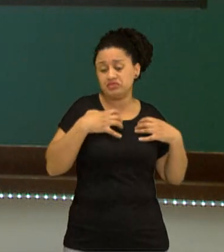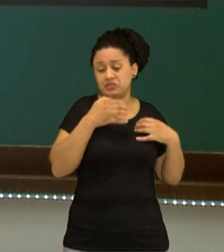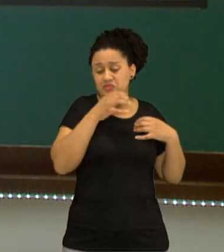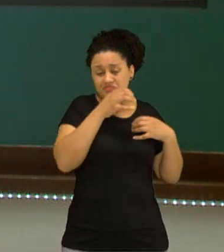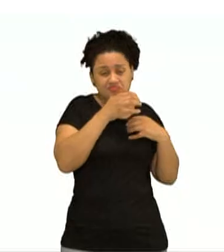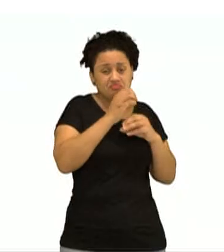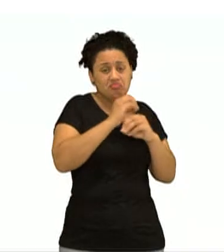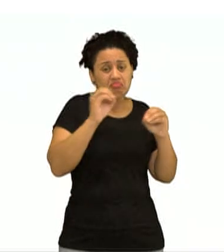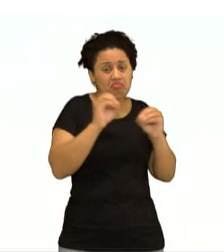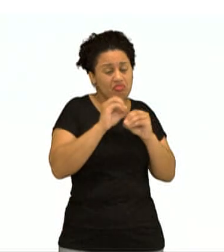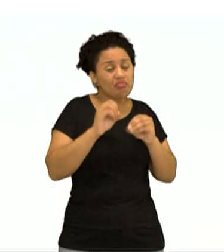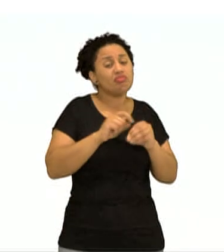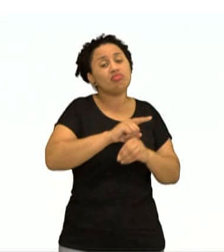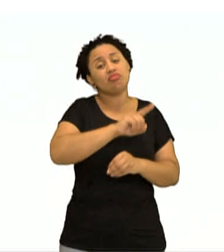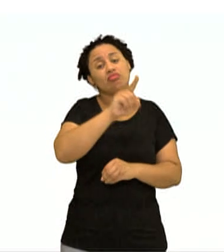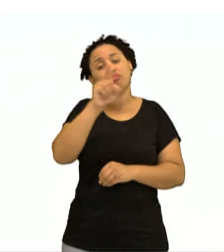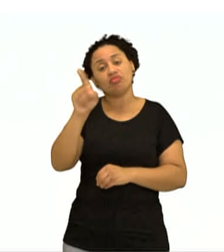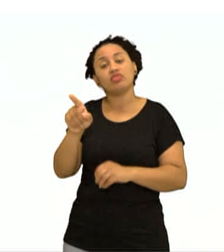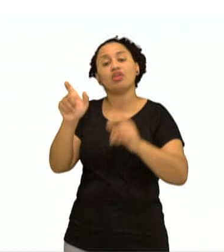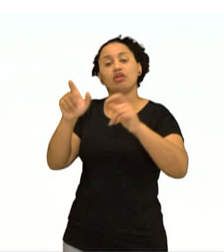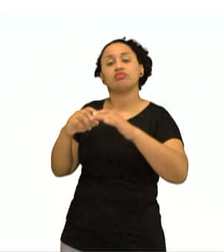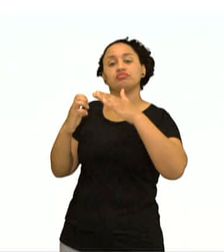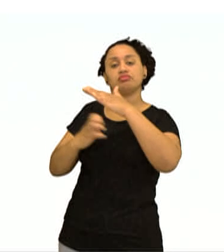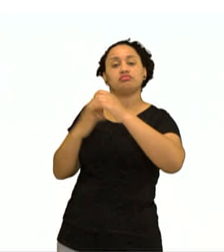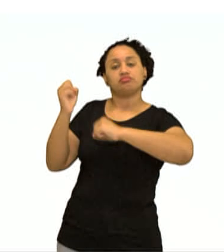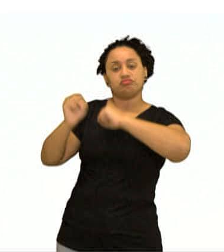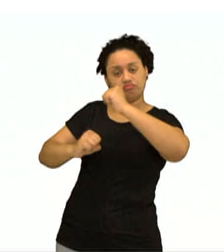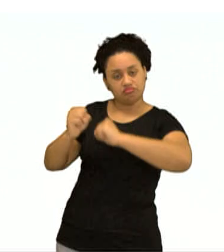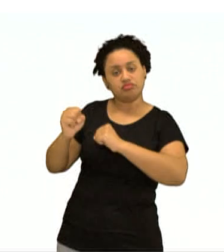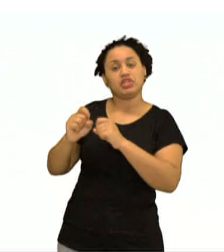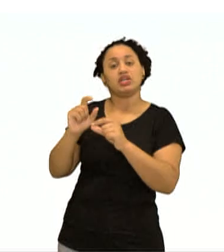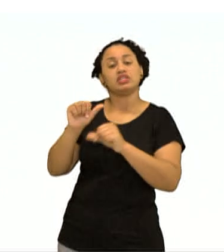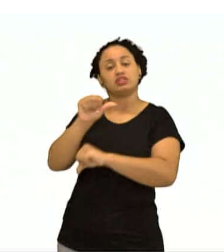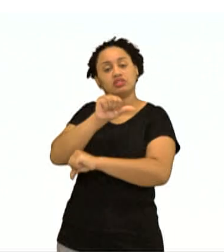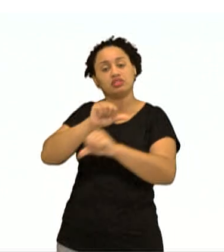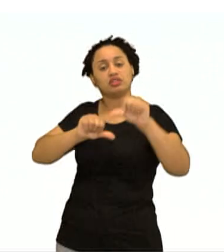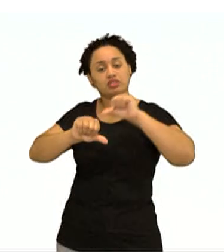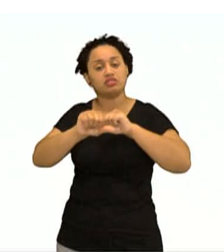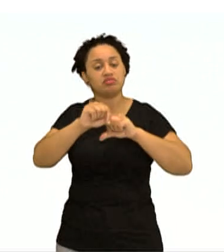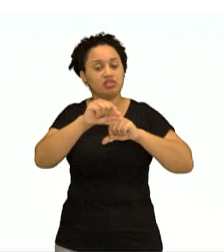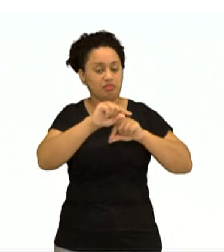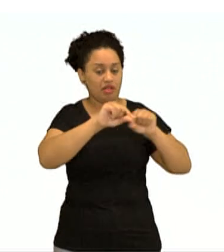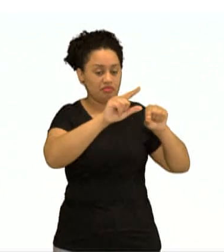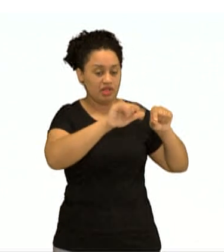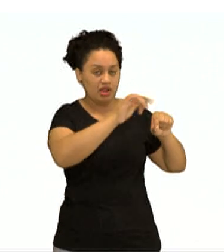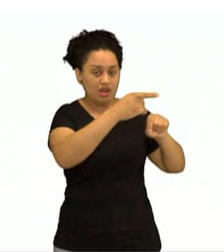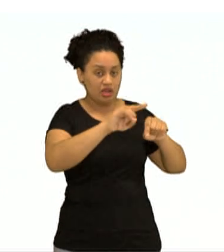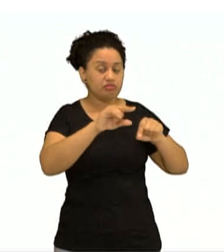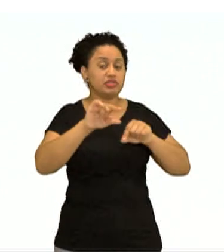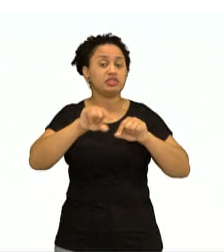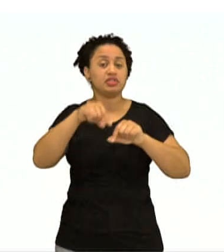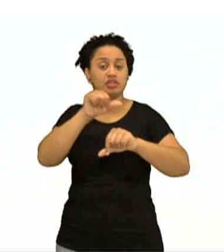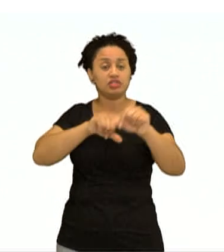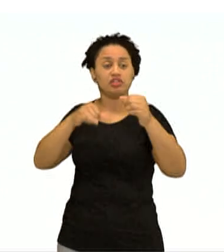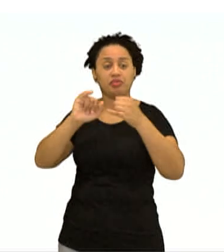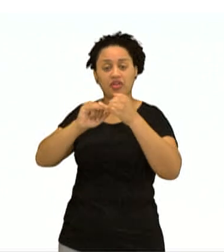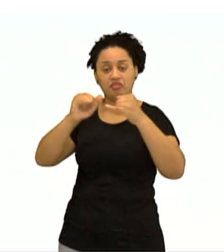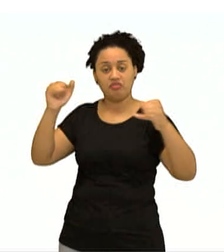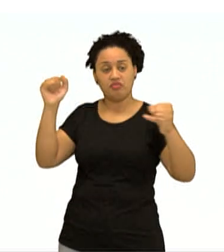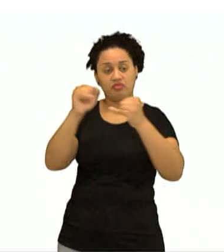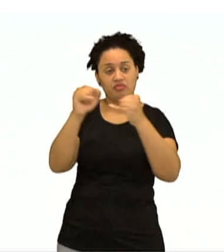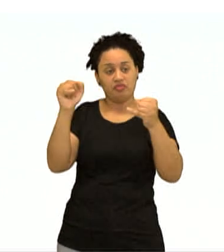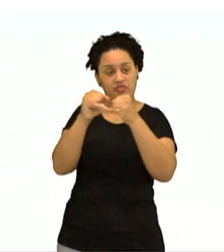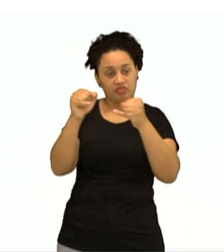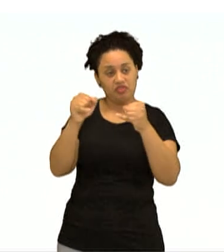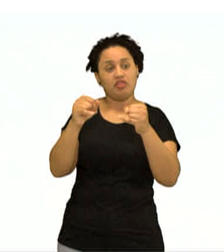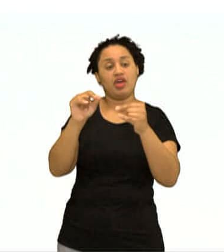nada. Nós vamos levar até uma indústria, uma fábrica e transformar aquela lã em fios. E nós fizemos